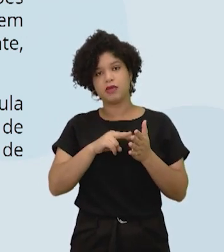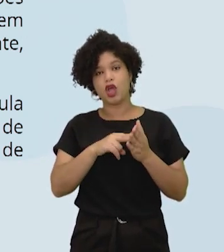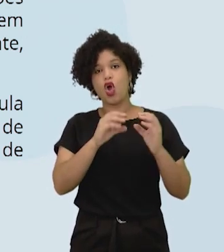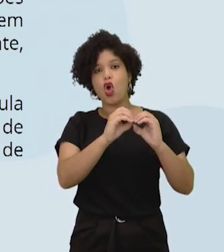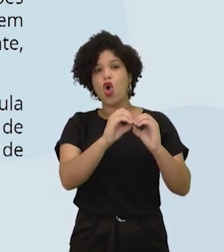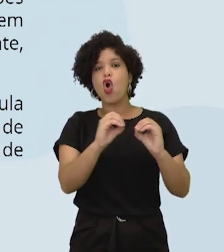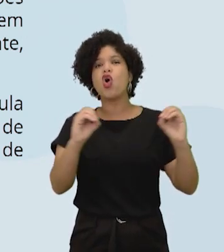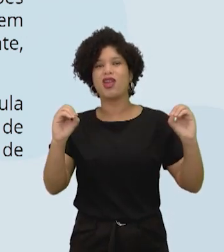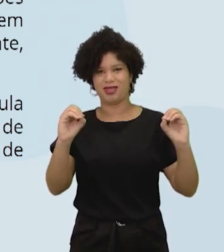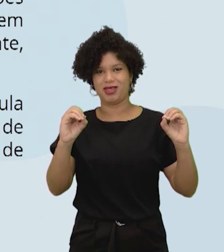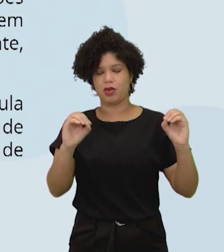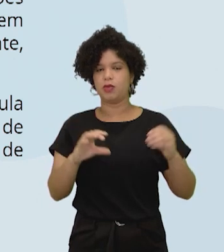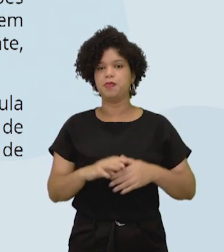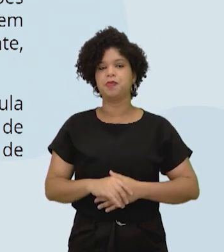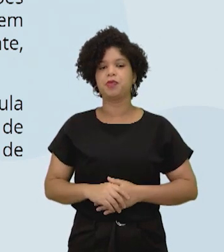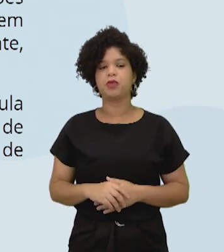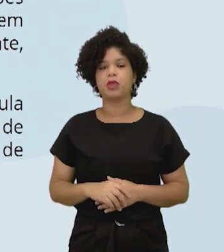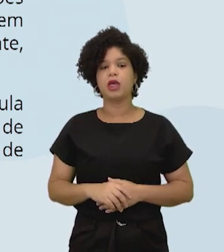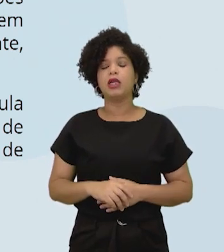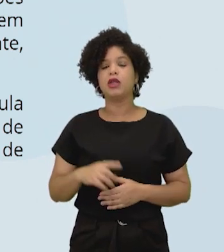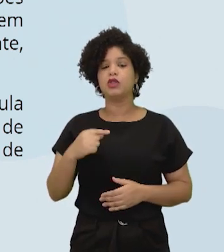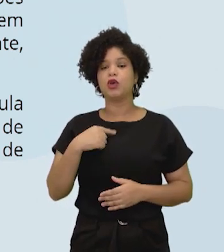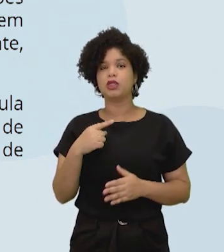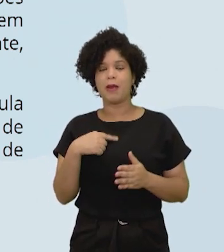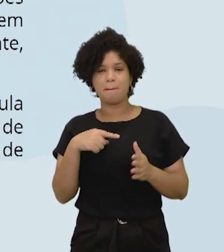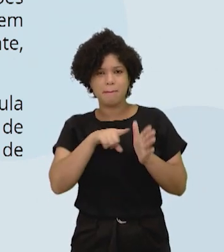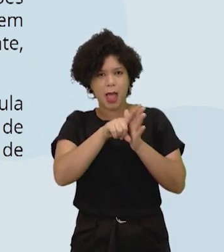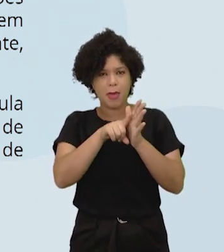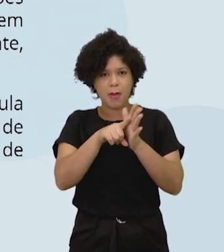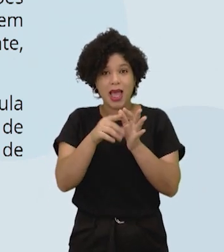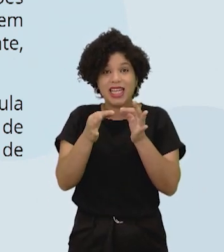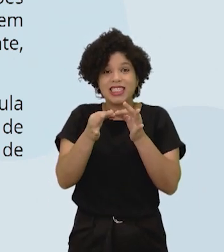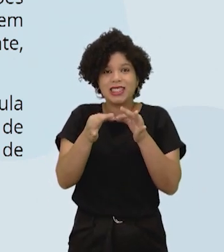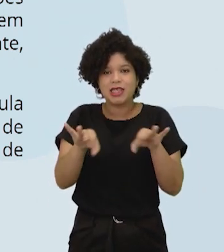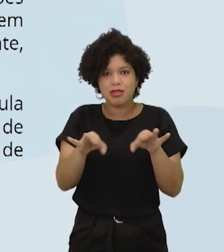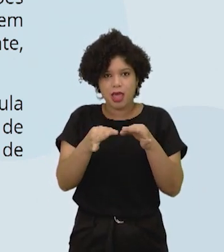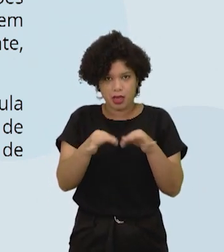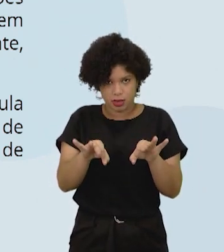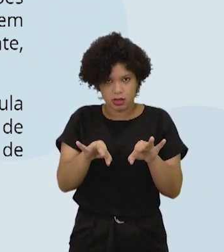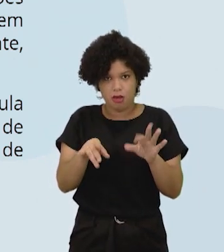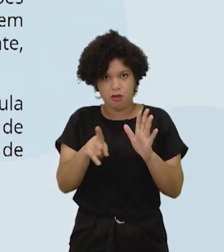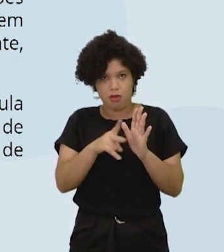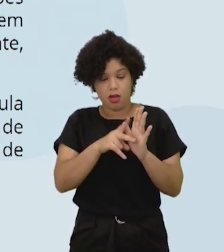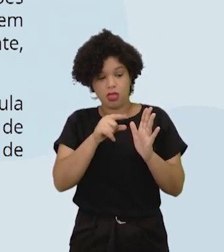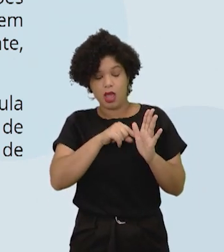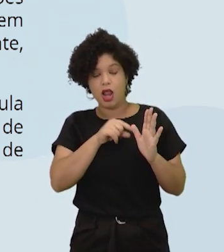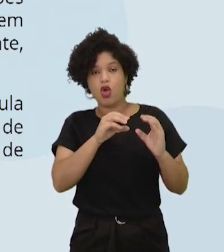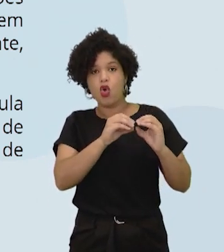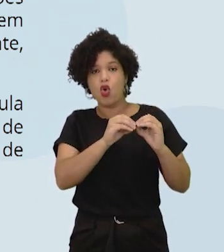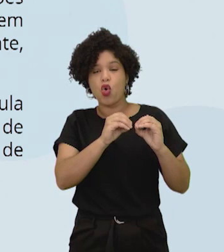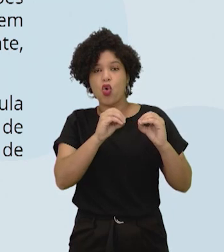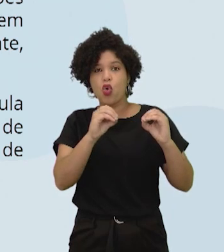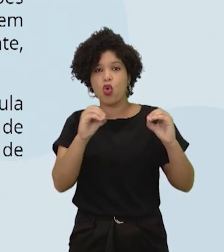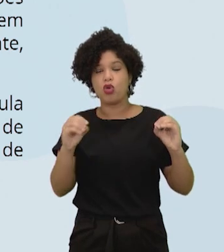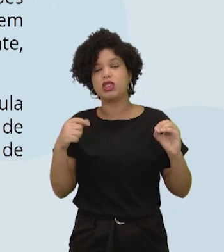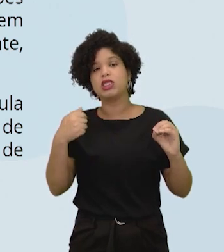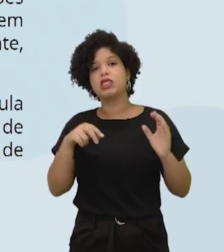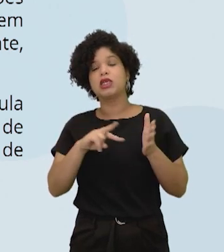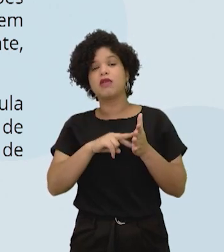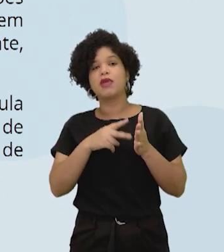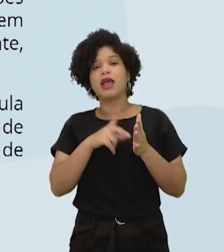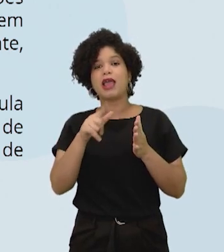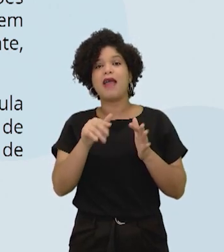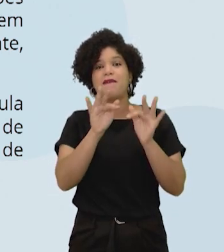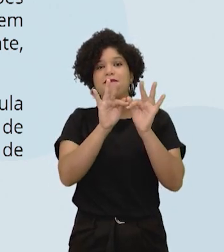oração. Na análise da construção sintática, quando o período é composto, ou seja... Quando há duas ou mais